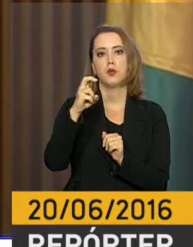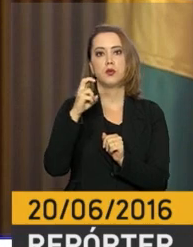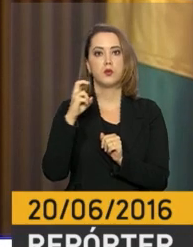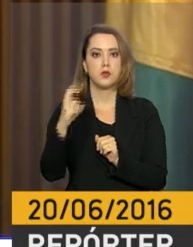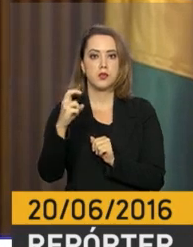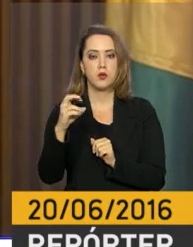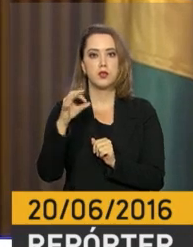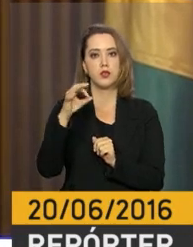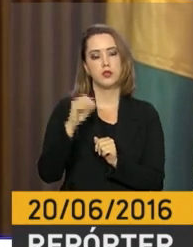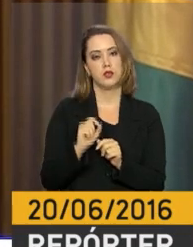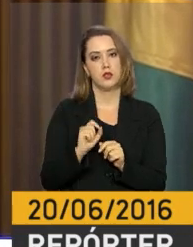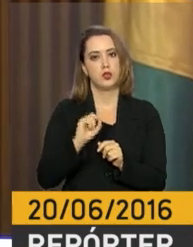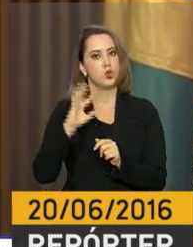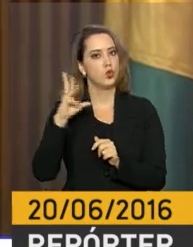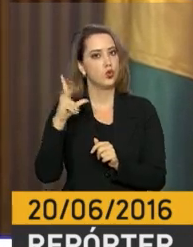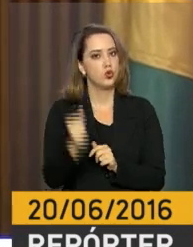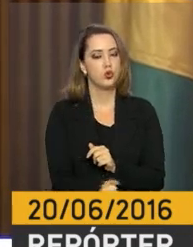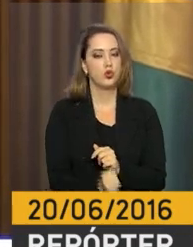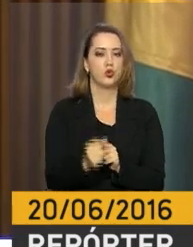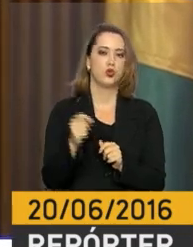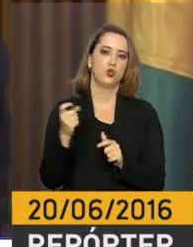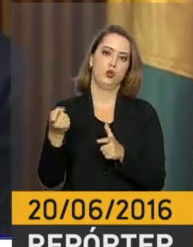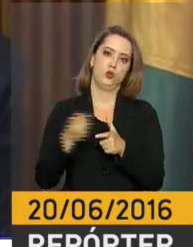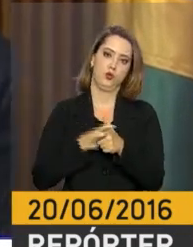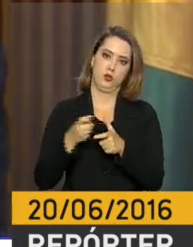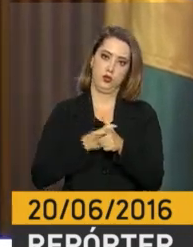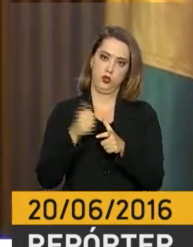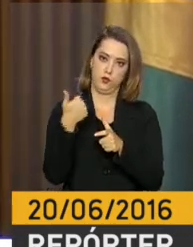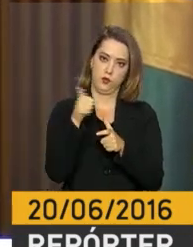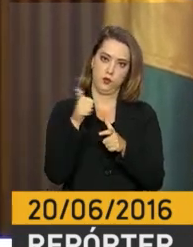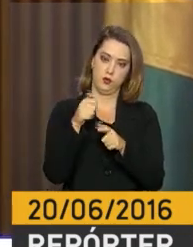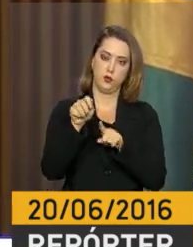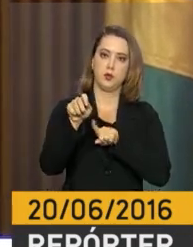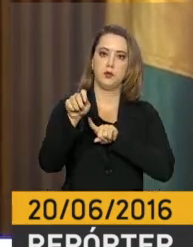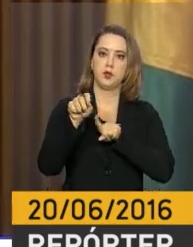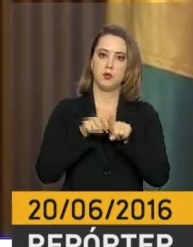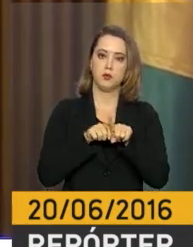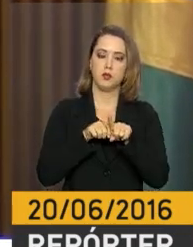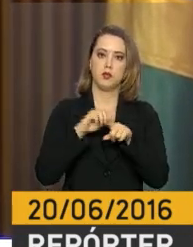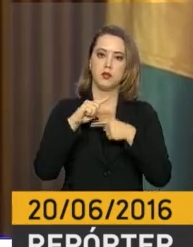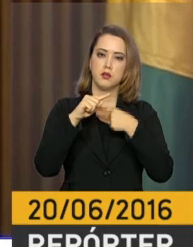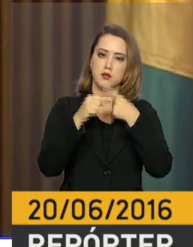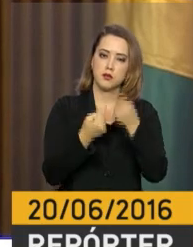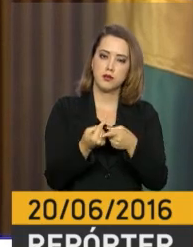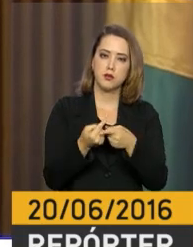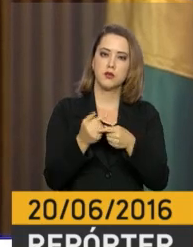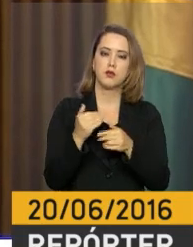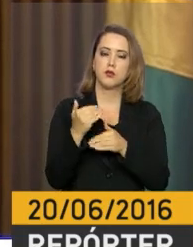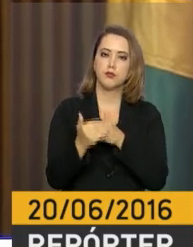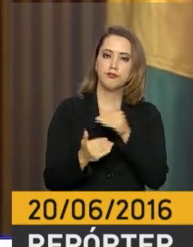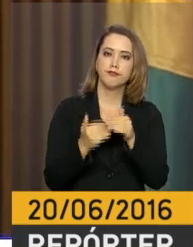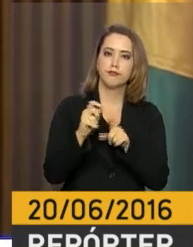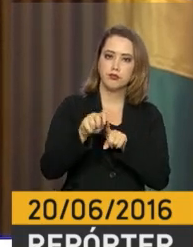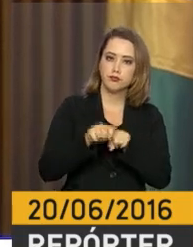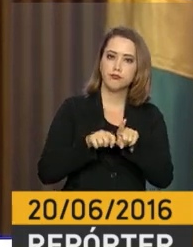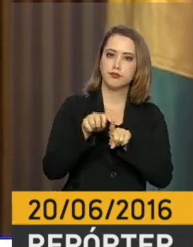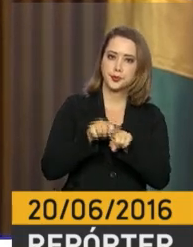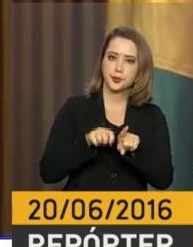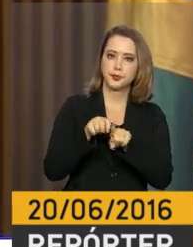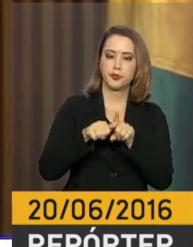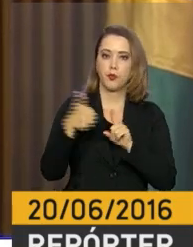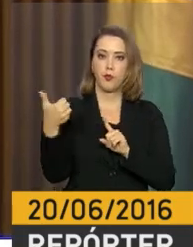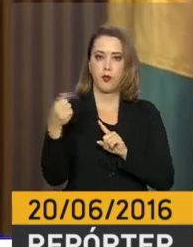5.55 do total da dívida no primeiro mês e sequencialmente durante 18